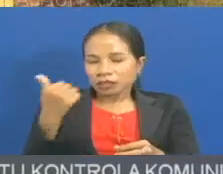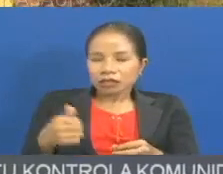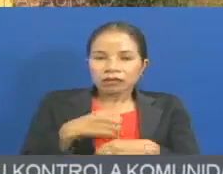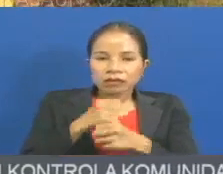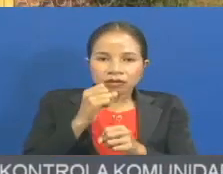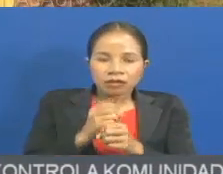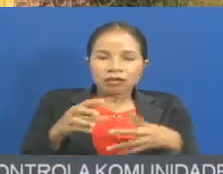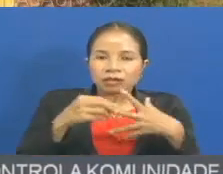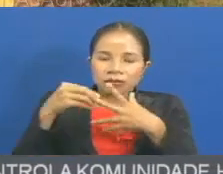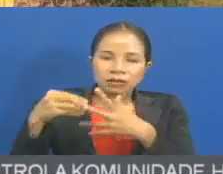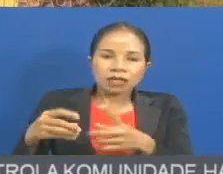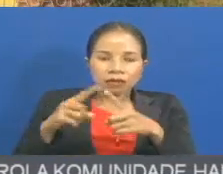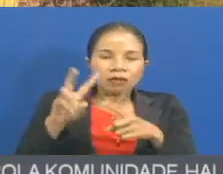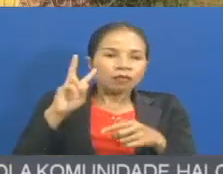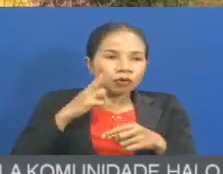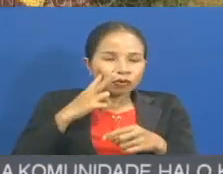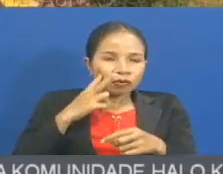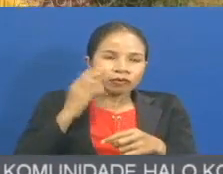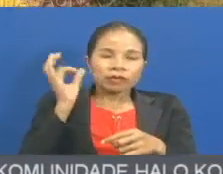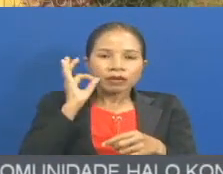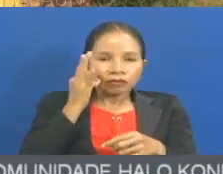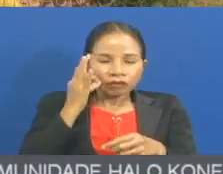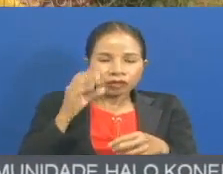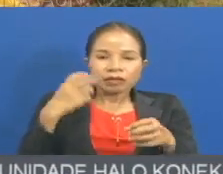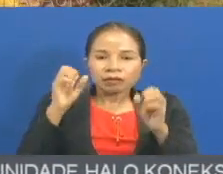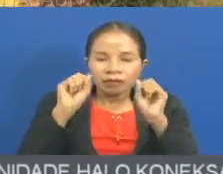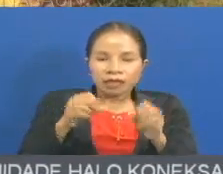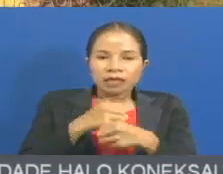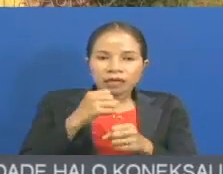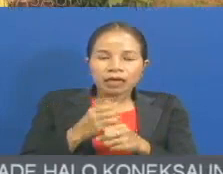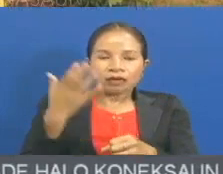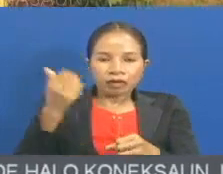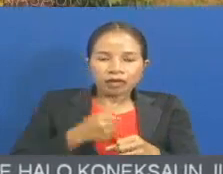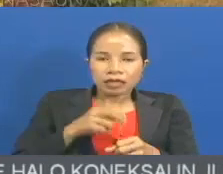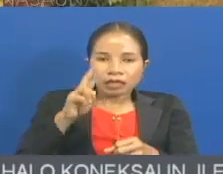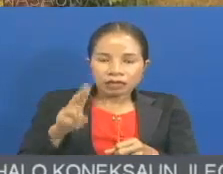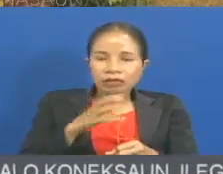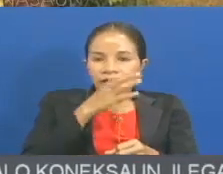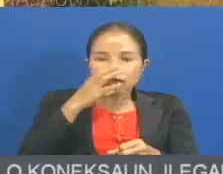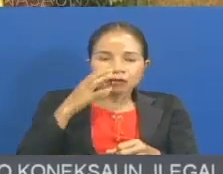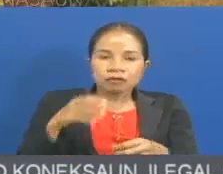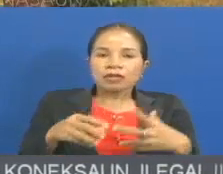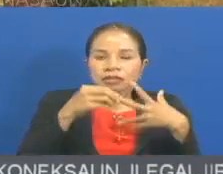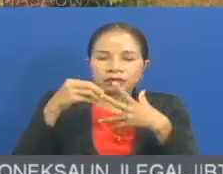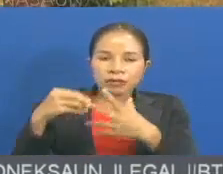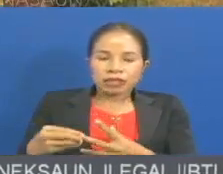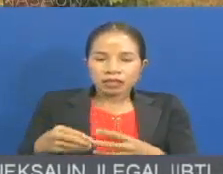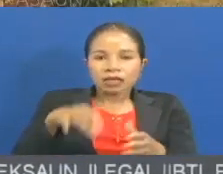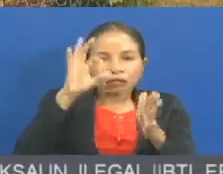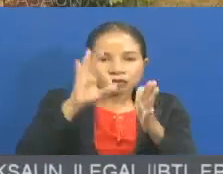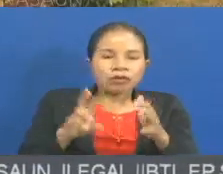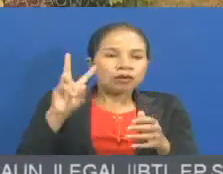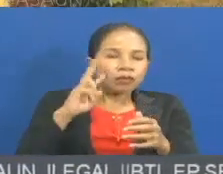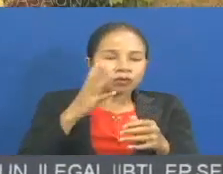produção Liliu ba modo, ba fuané, e também halo ia Aileu, agricultura Liliu ba horticultura, não